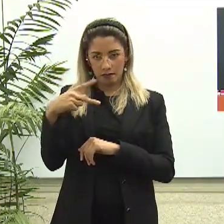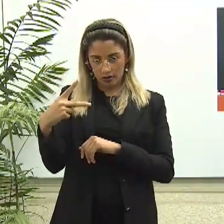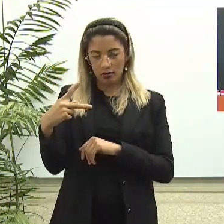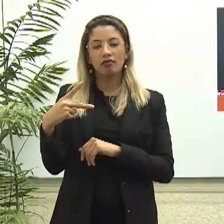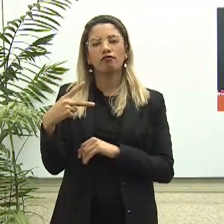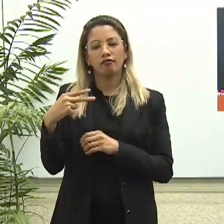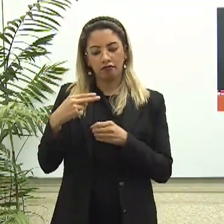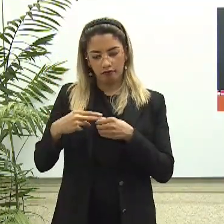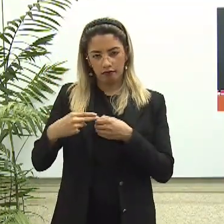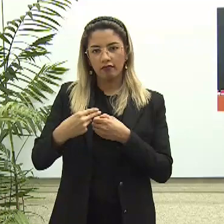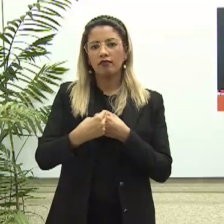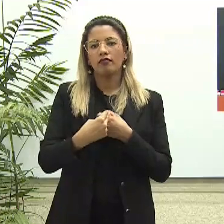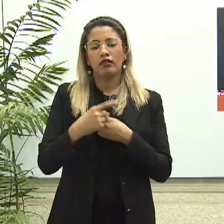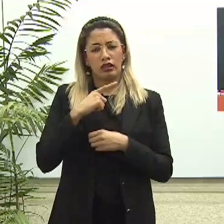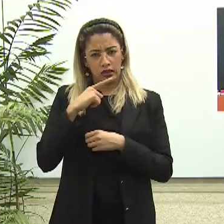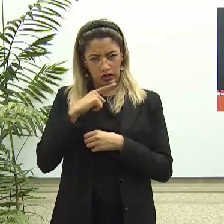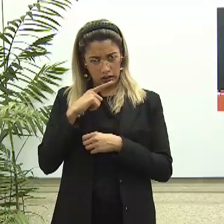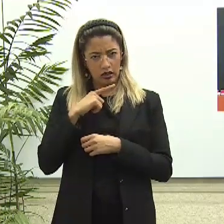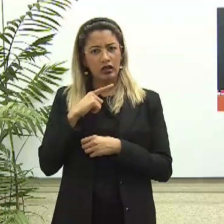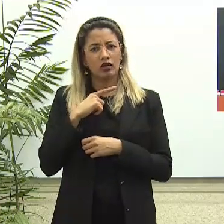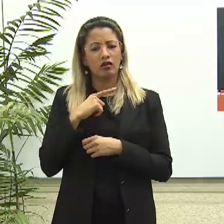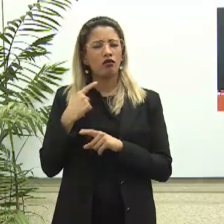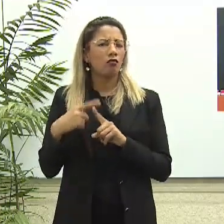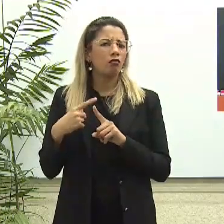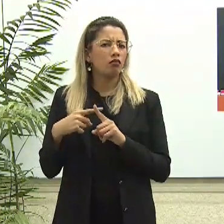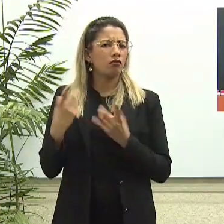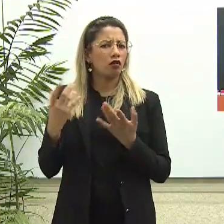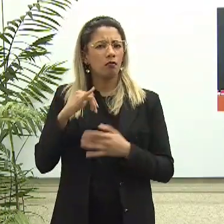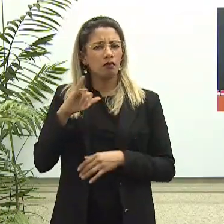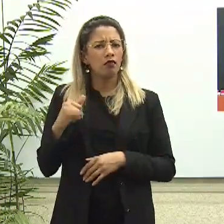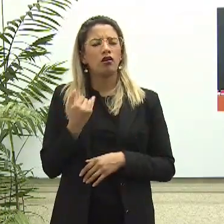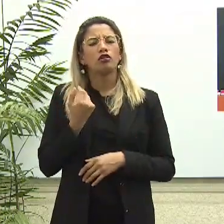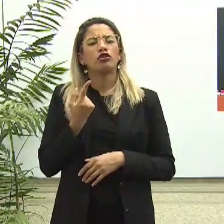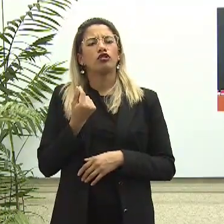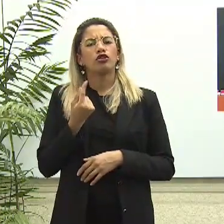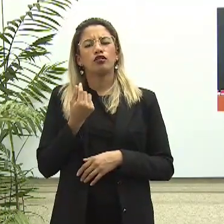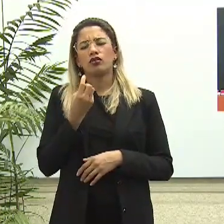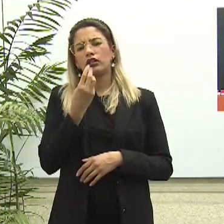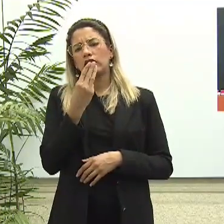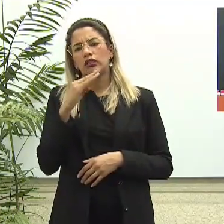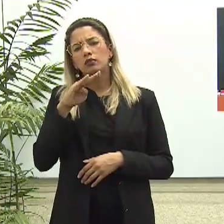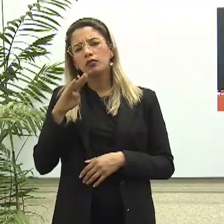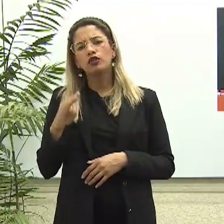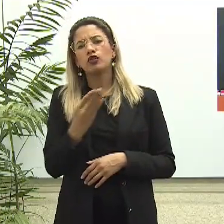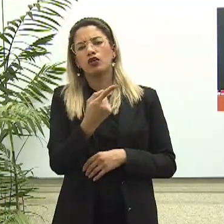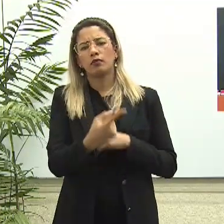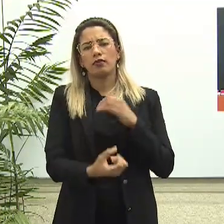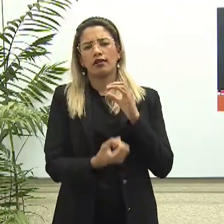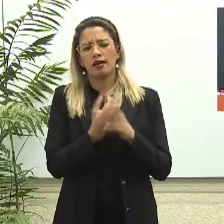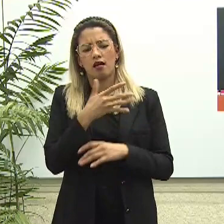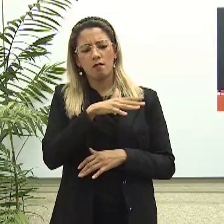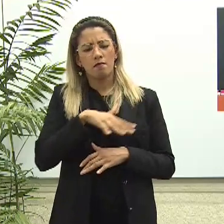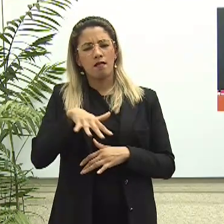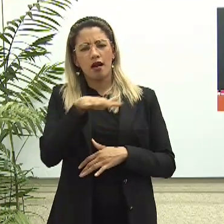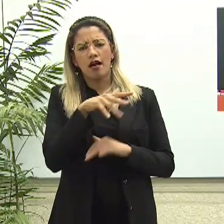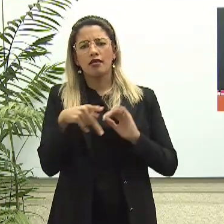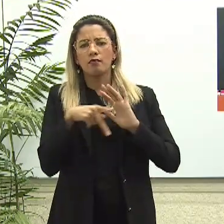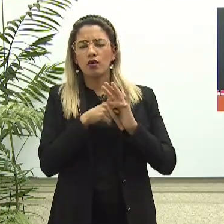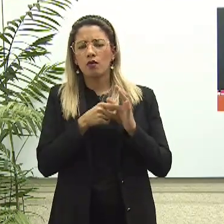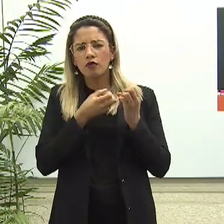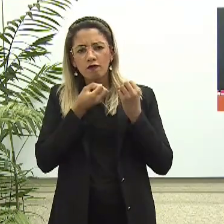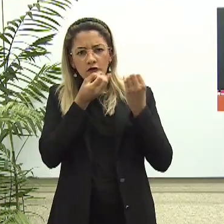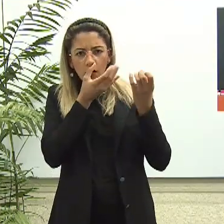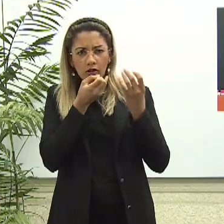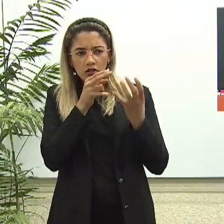física teórica Por que que a gente não pode gastar 3 bilhões para construir uma infraestrutura de tratamento